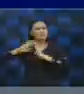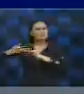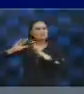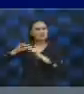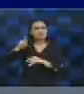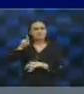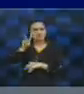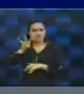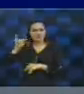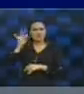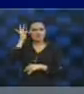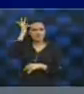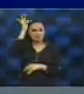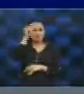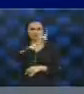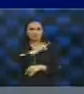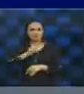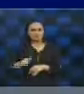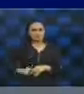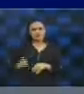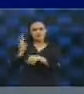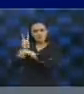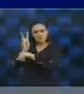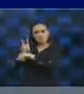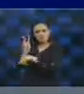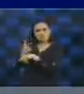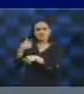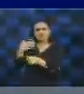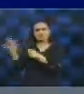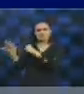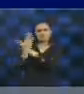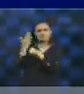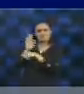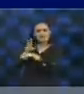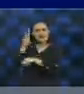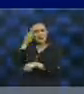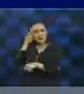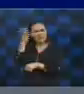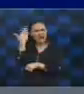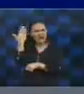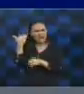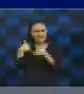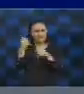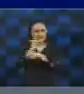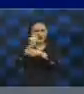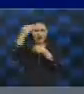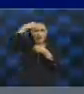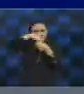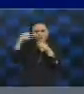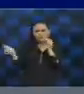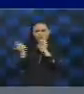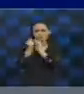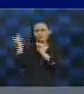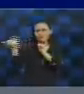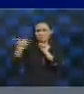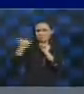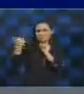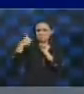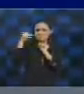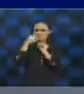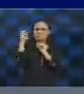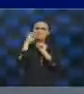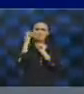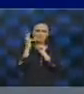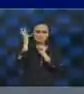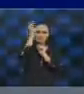vai ser governador. Cuida de uma pessoa que eu quero bem para mim. Você disse para mim, dentro do meu carro. Então vamos parar com essa brincadeira, vamos